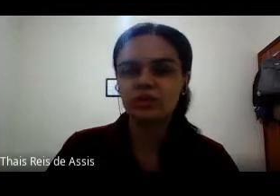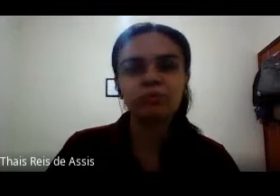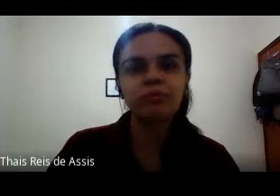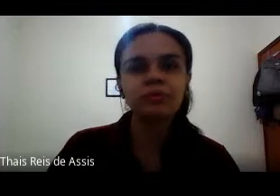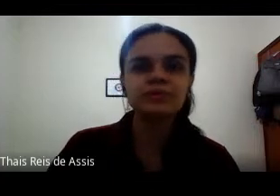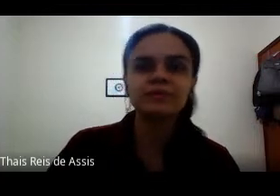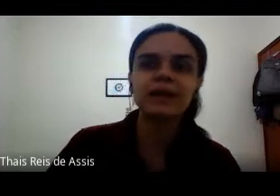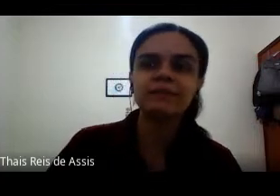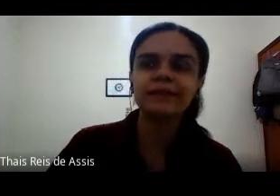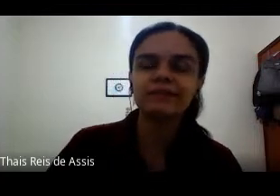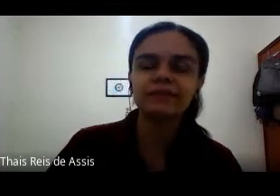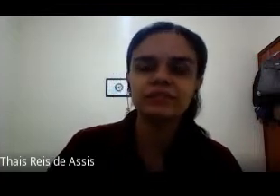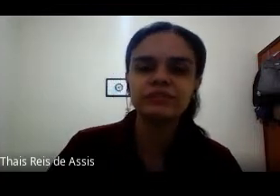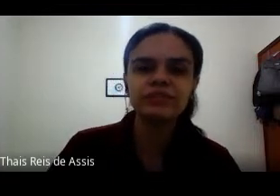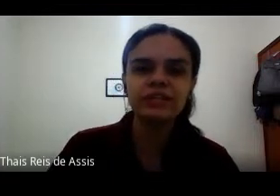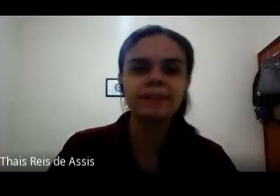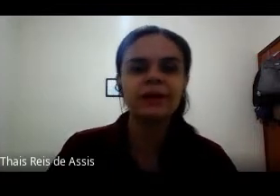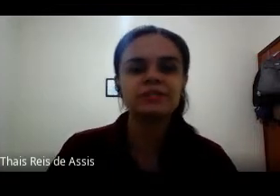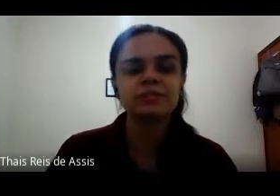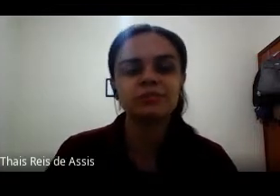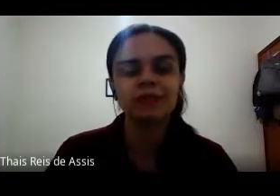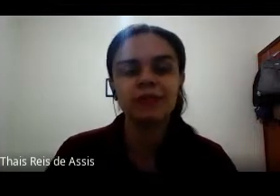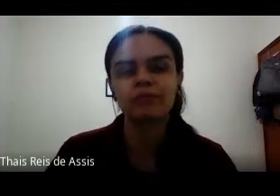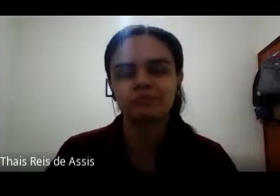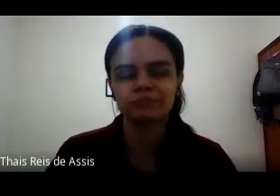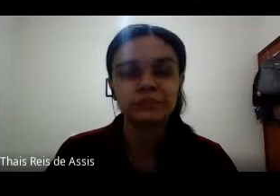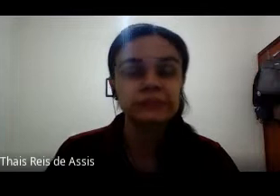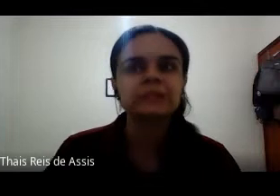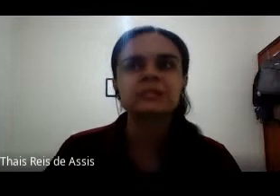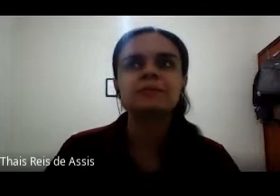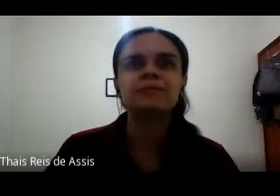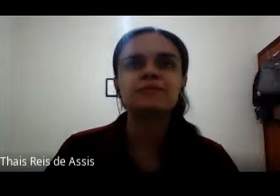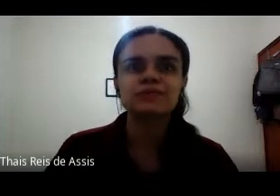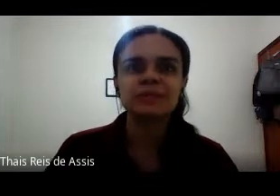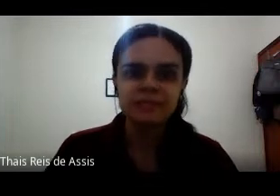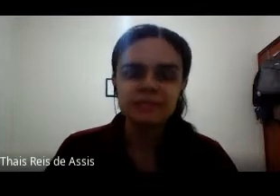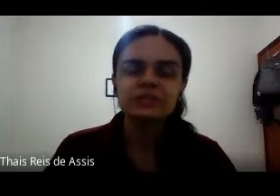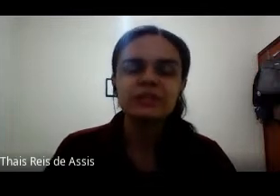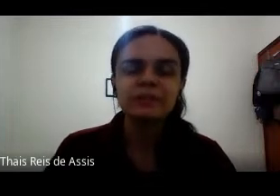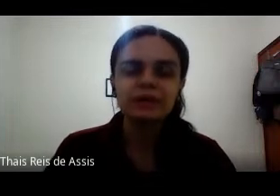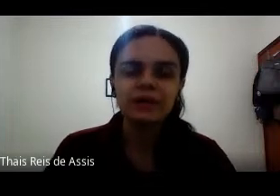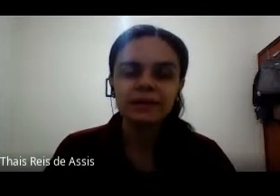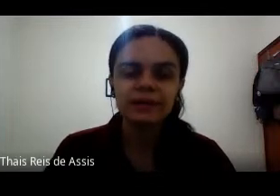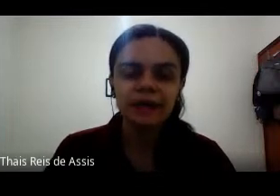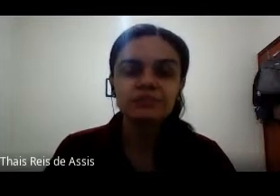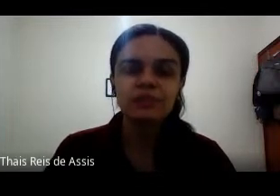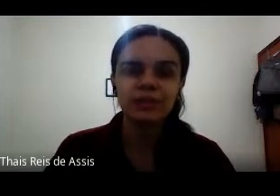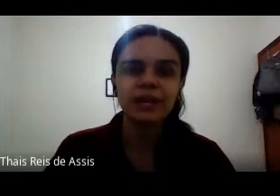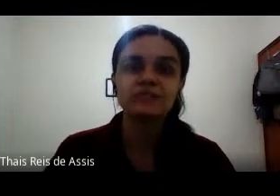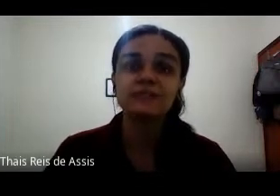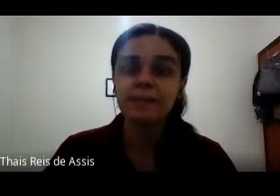interagia com o público, sentava ali 20, 30 páginas e pronto, acabou. Sabe, ser professor, você precisa de ter uma